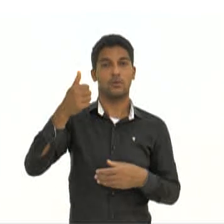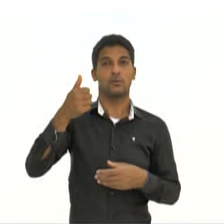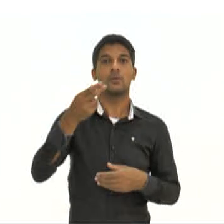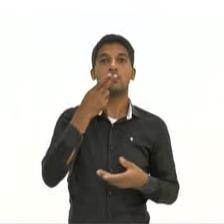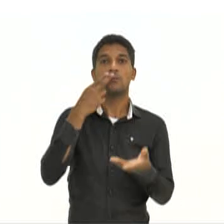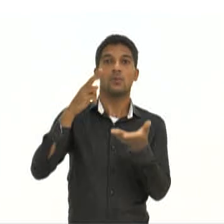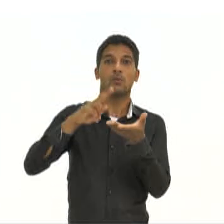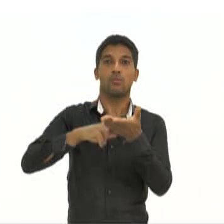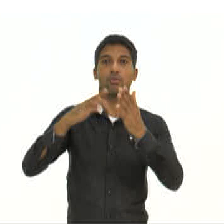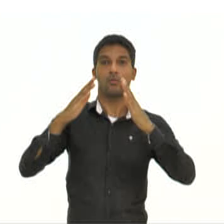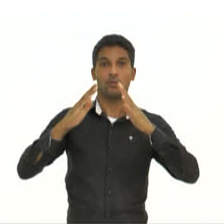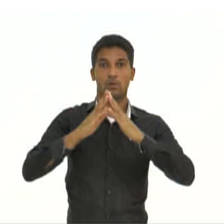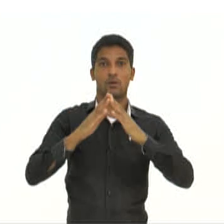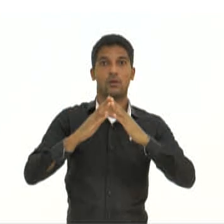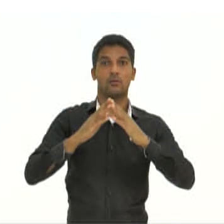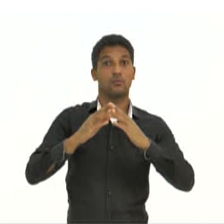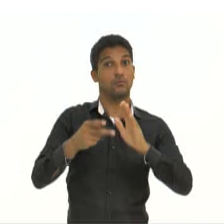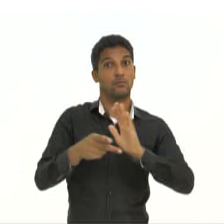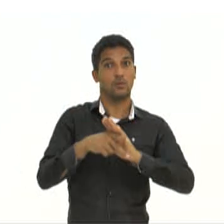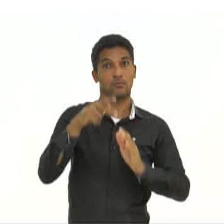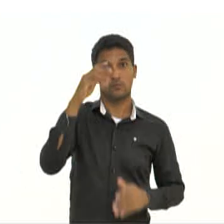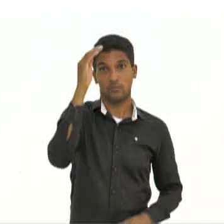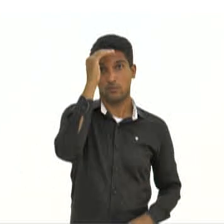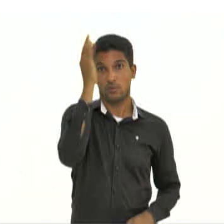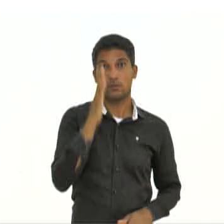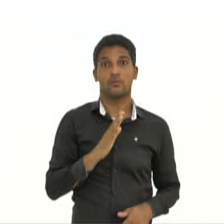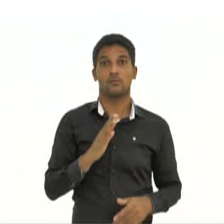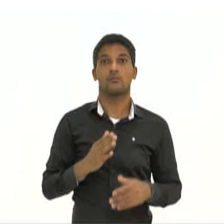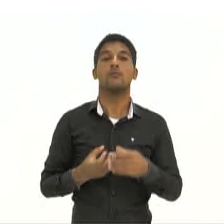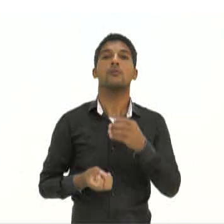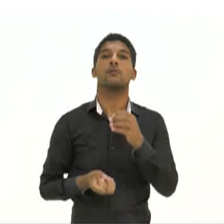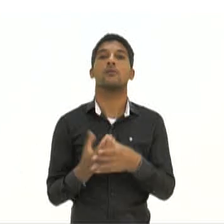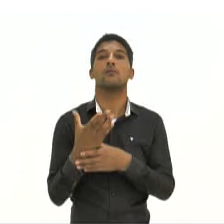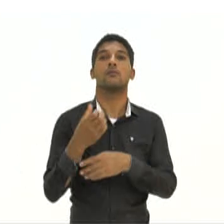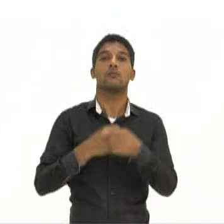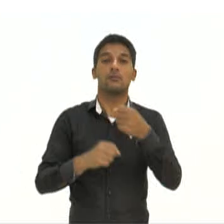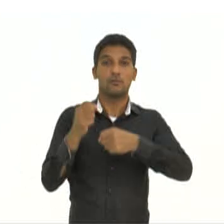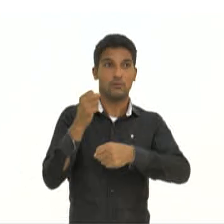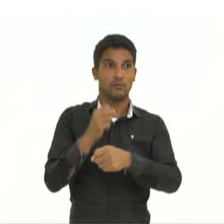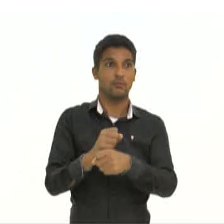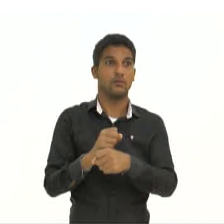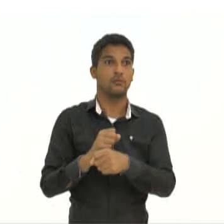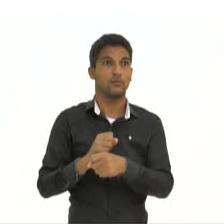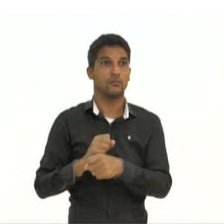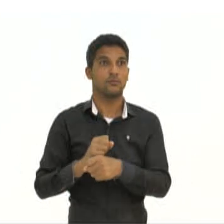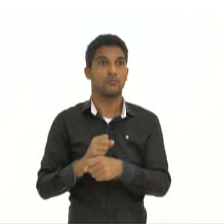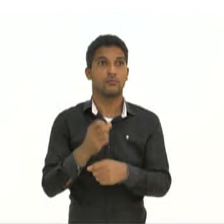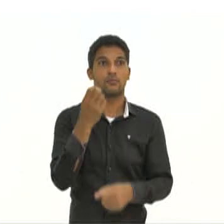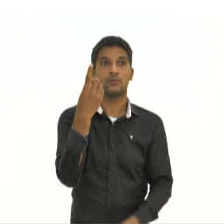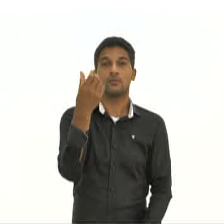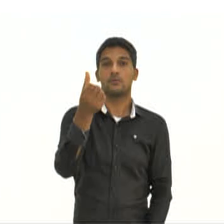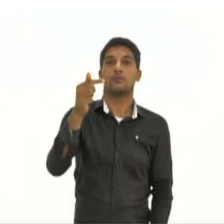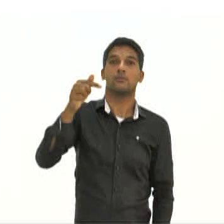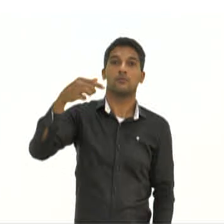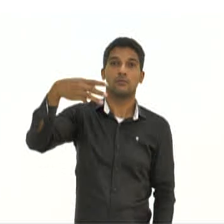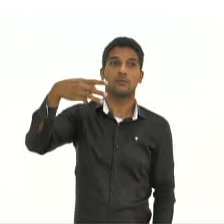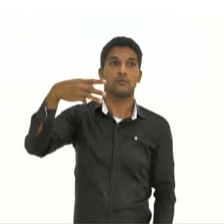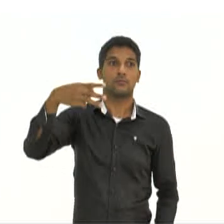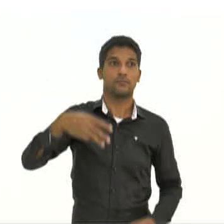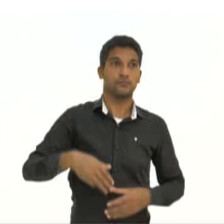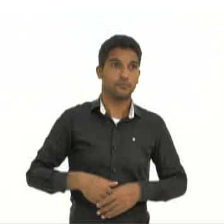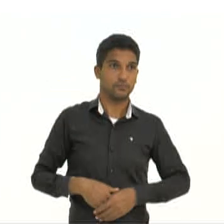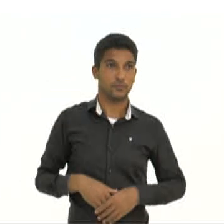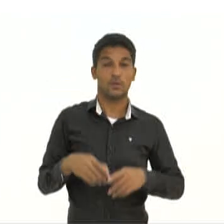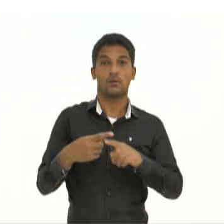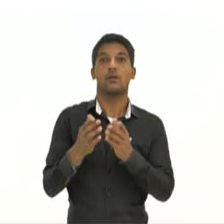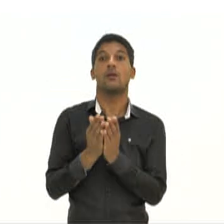do Mar, foi criado em 1673. Era uma forma demorada de entrega postal por depender de viagens